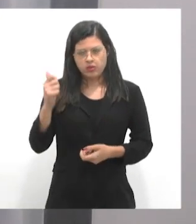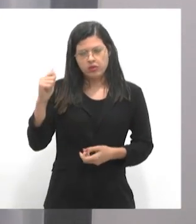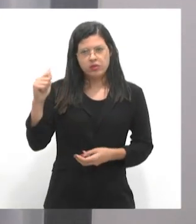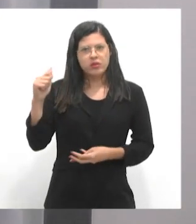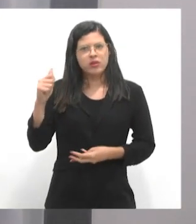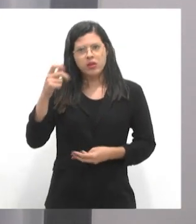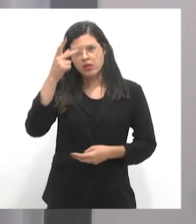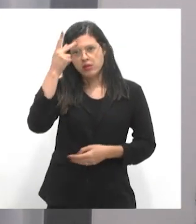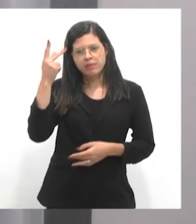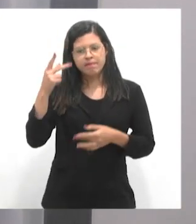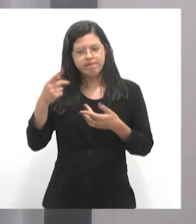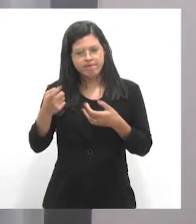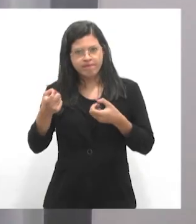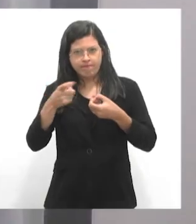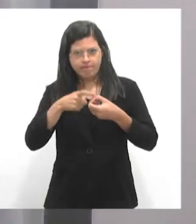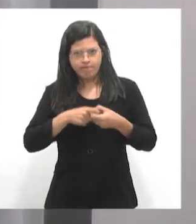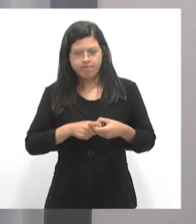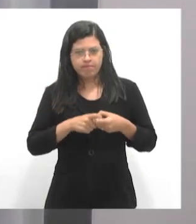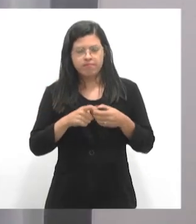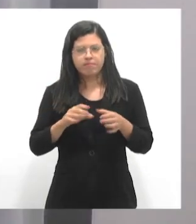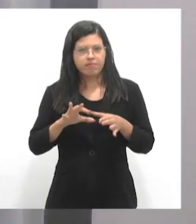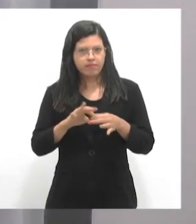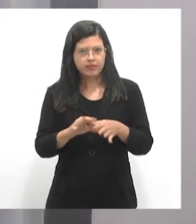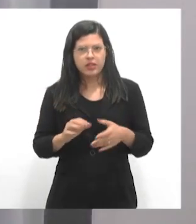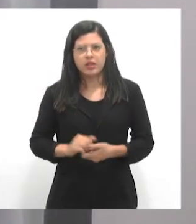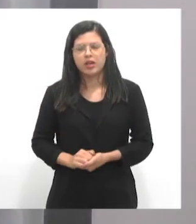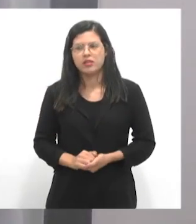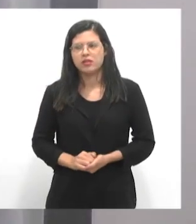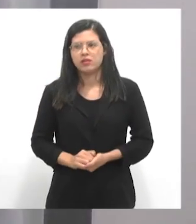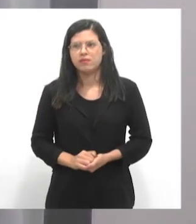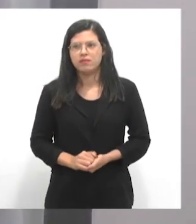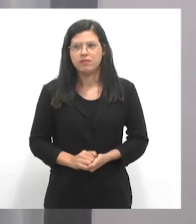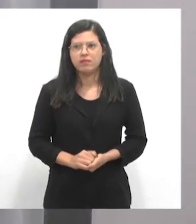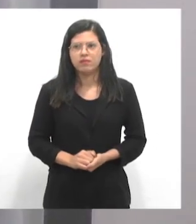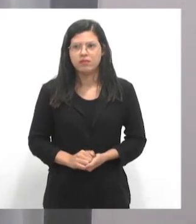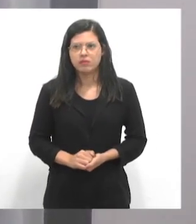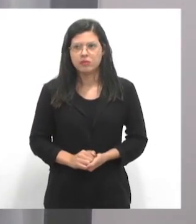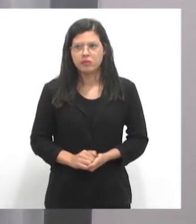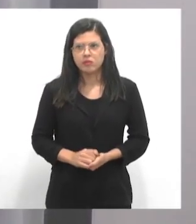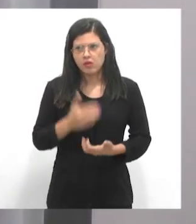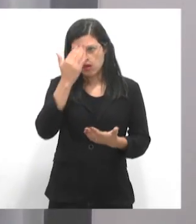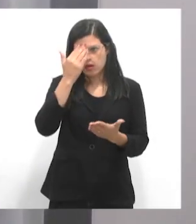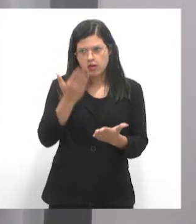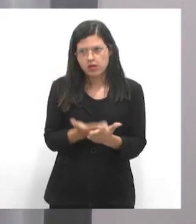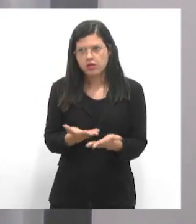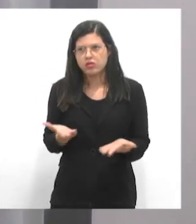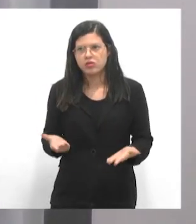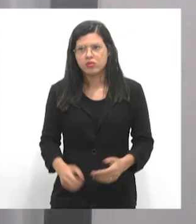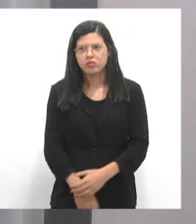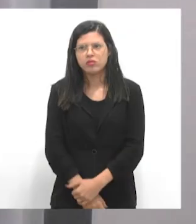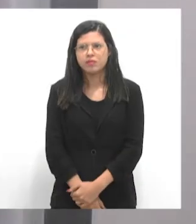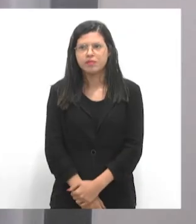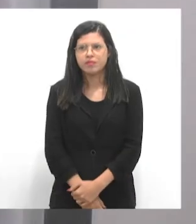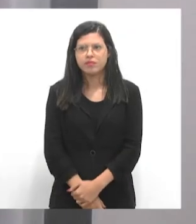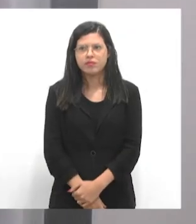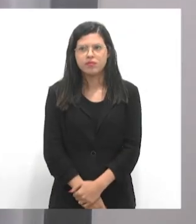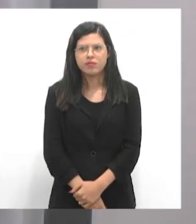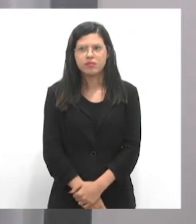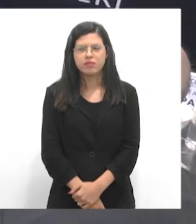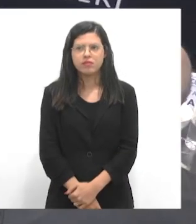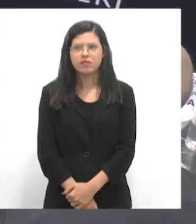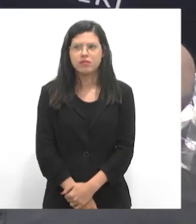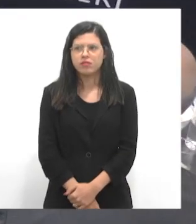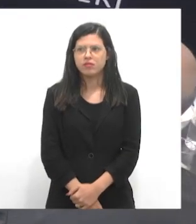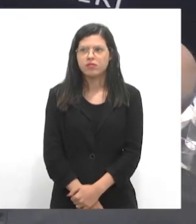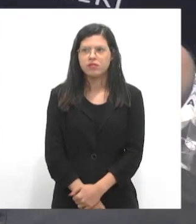associação de pessoas que compõem a escola. Estou Acredito que contemplado. seja nesse sentido, no processo inteiro. A